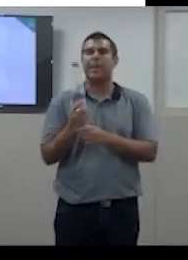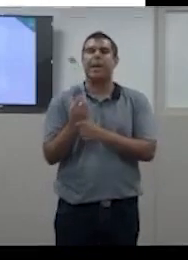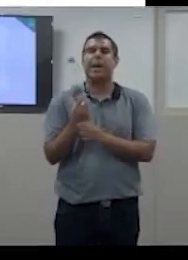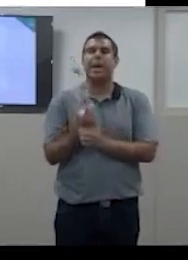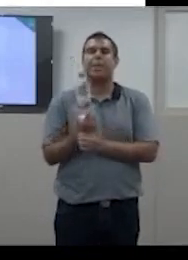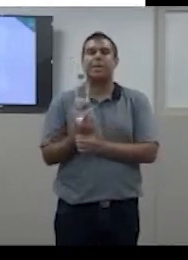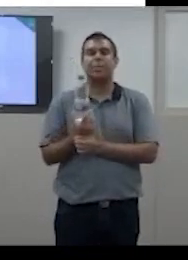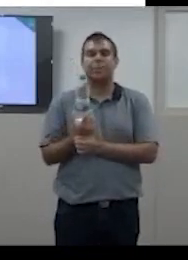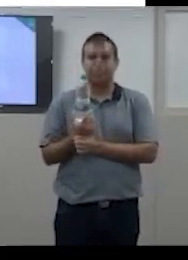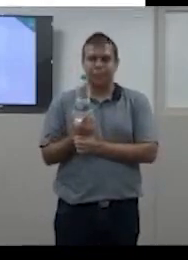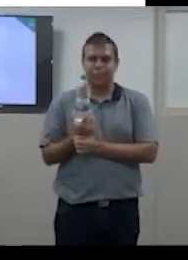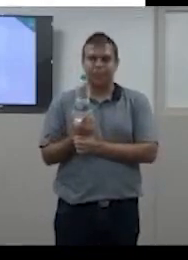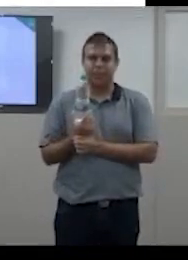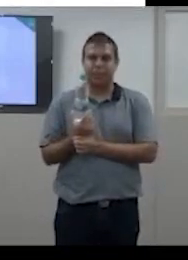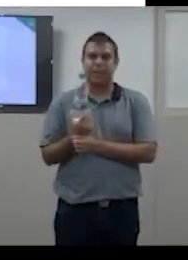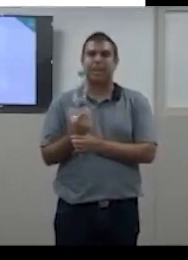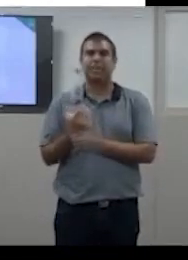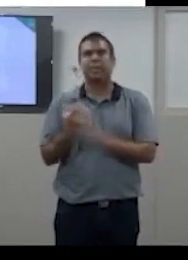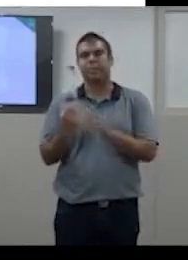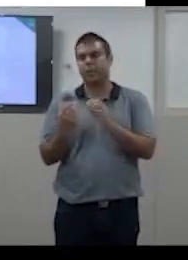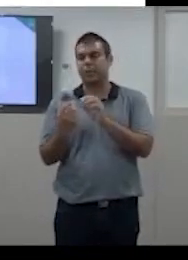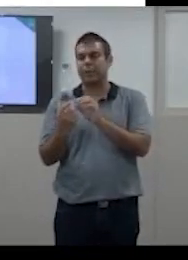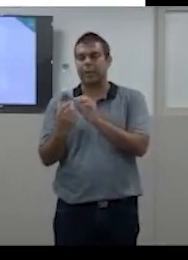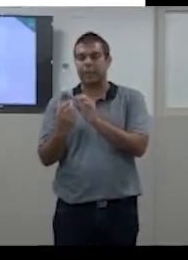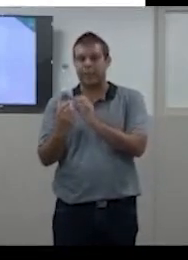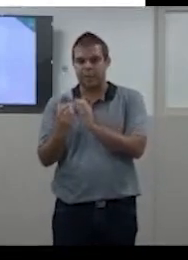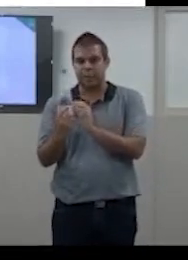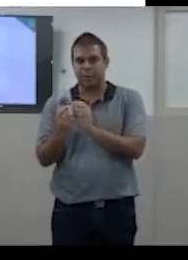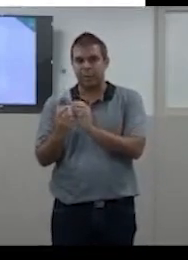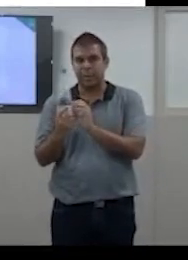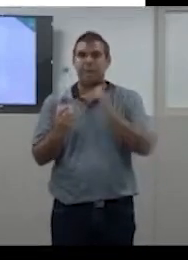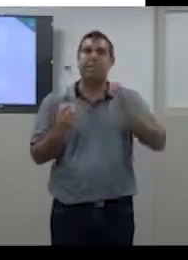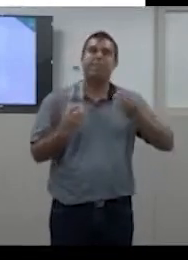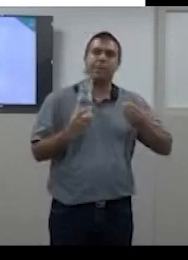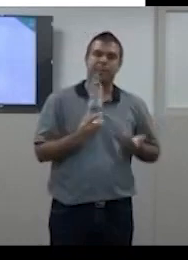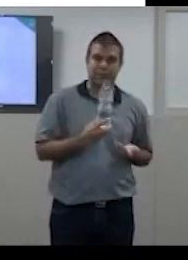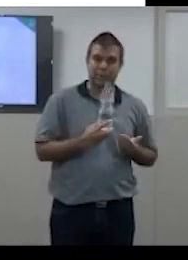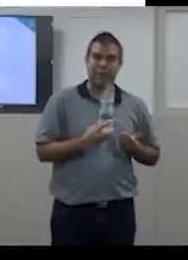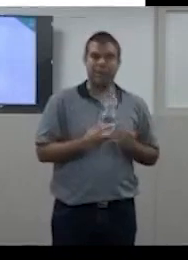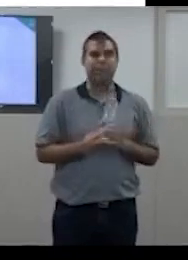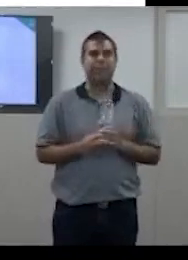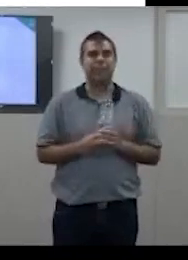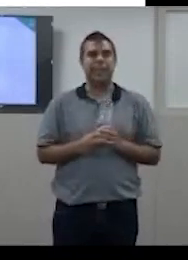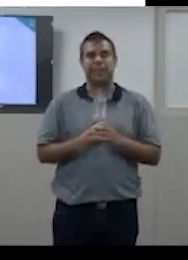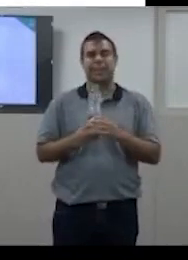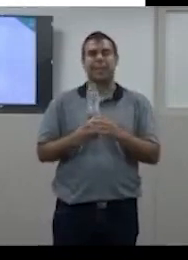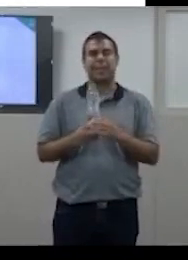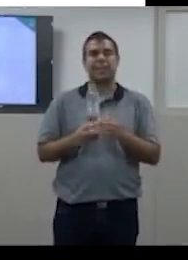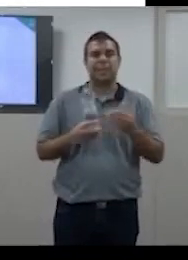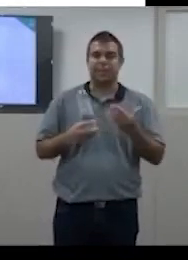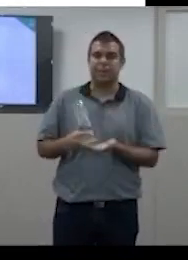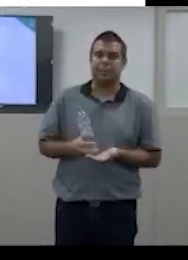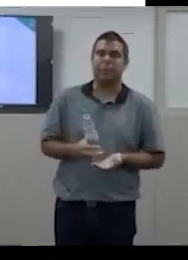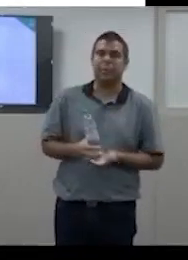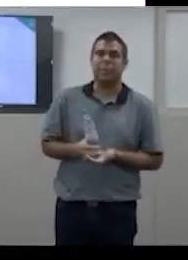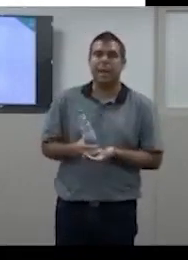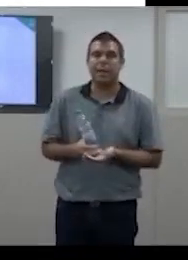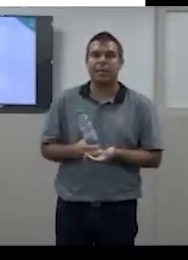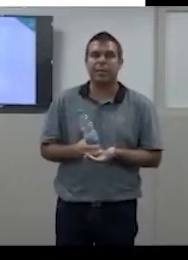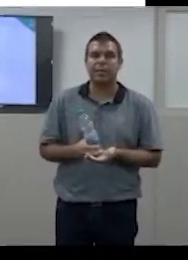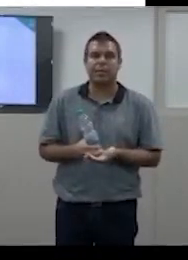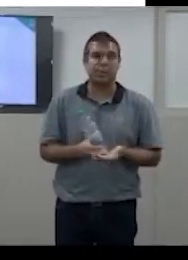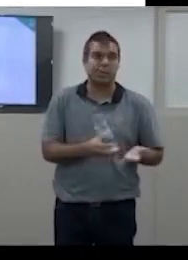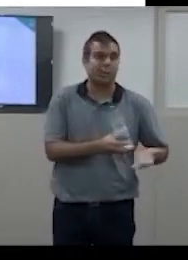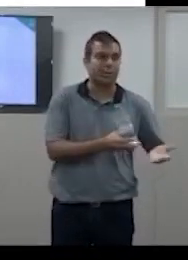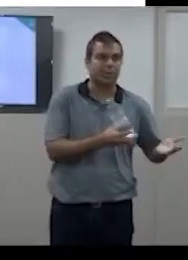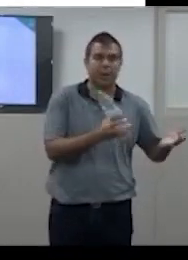você vai perceber? A água ela mudou de estado. Ela passou do estado líquido para o estado sólido. Beleza. Só que assim, eu não vou tomar